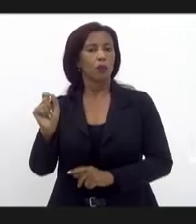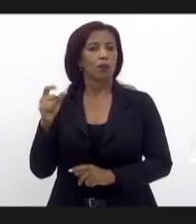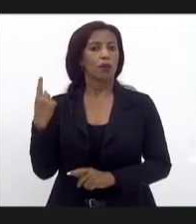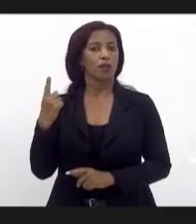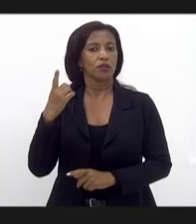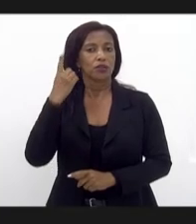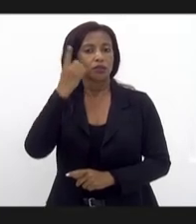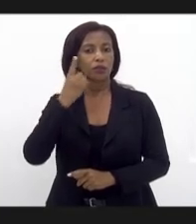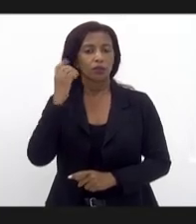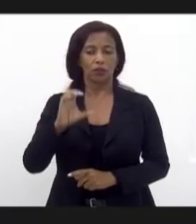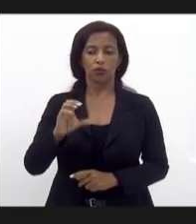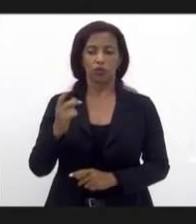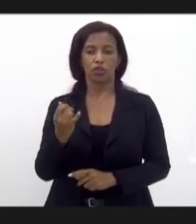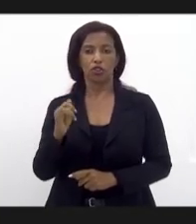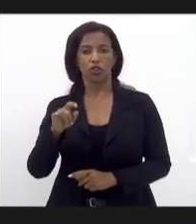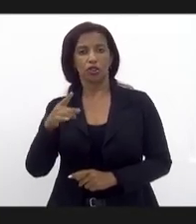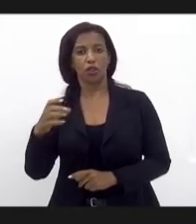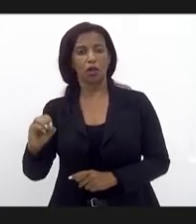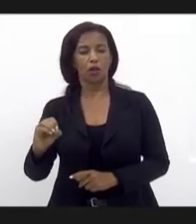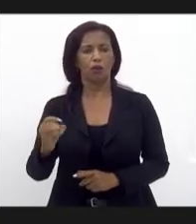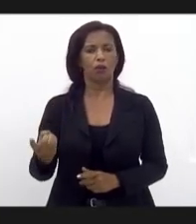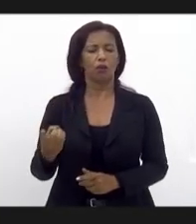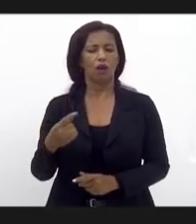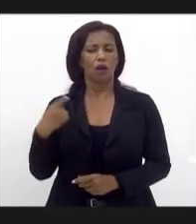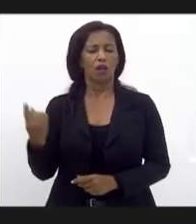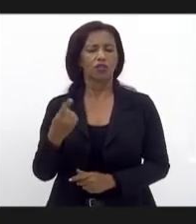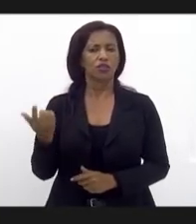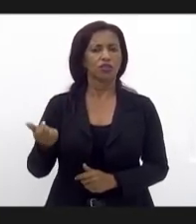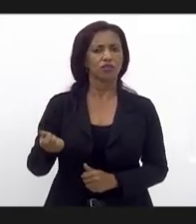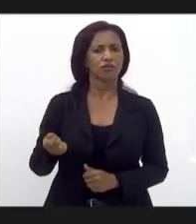ex-deputado Chicão Bulhões, né? A gente fez